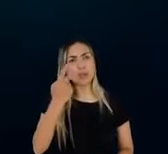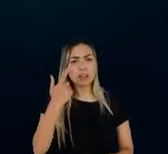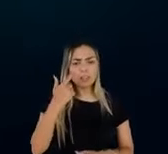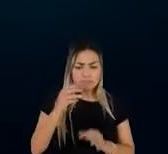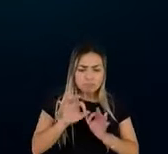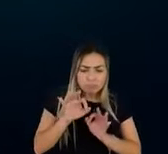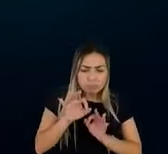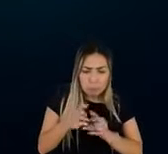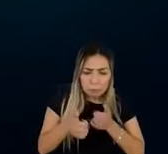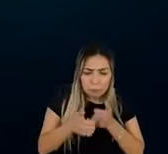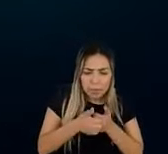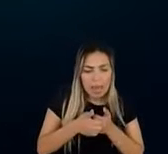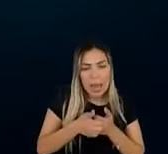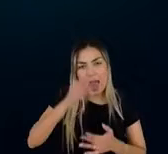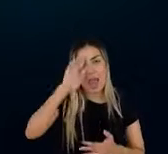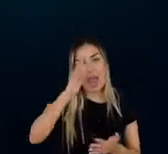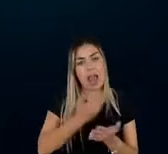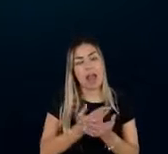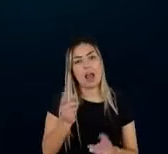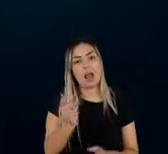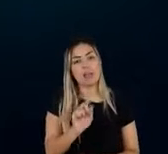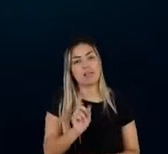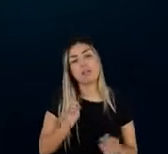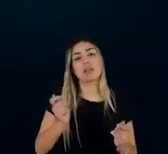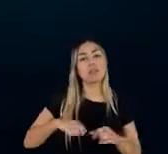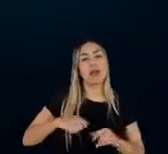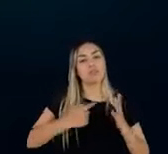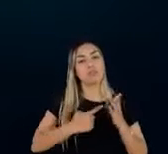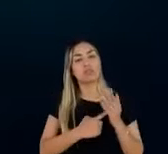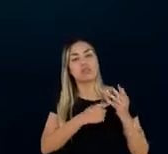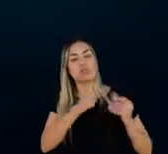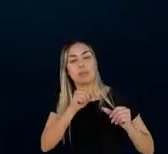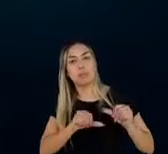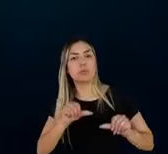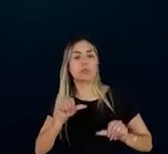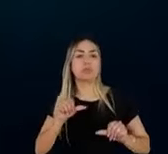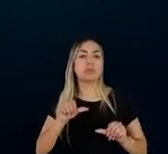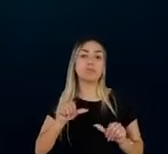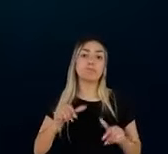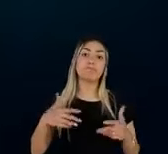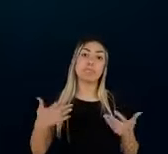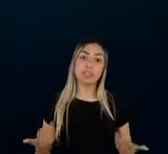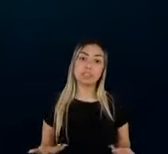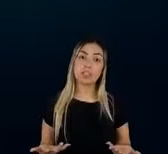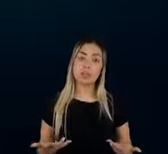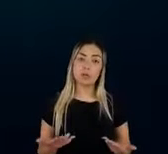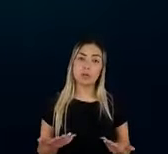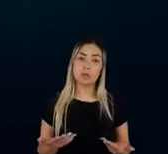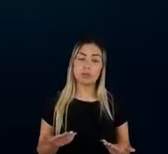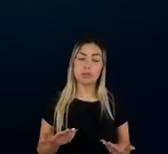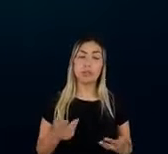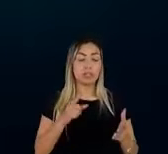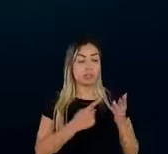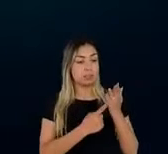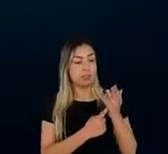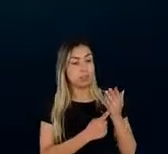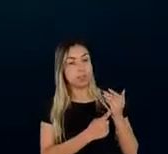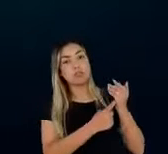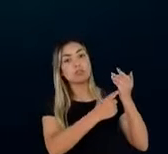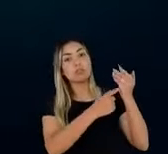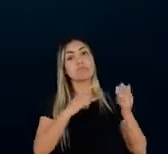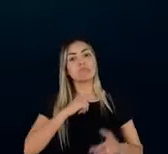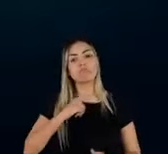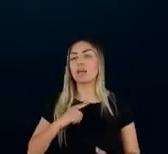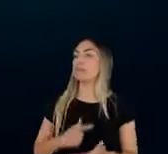frente ali com relação ao que viria de mudança tecnológica então a razão é que tecnologia envolve primeiro